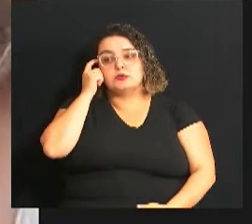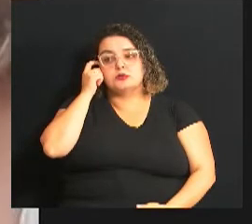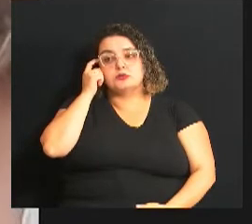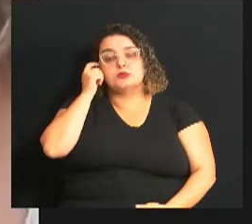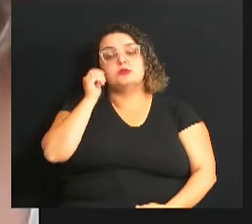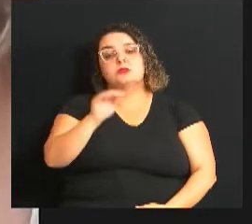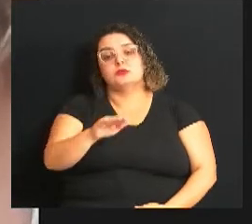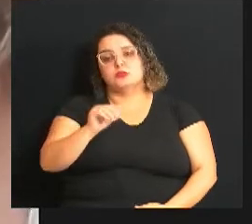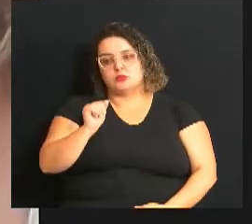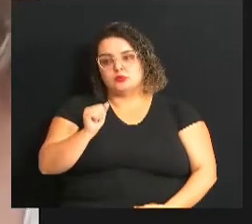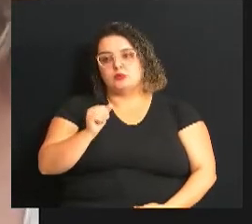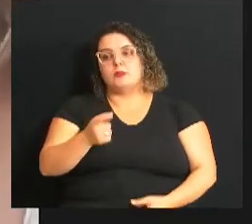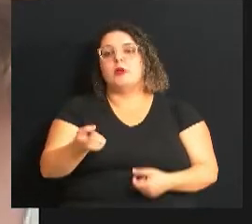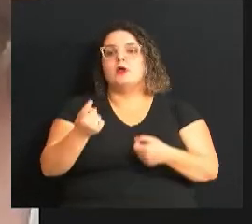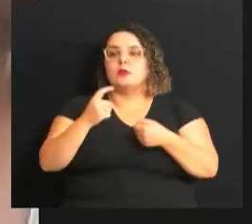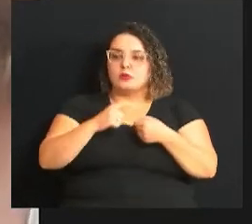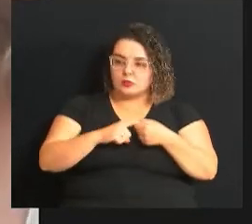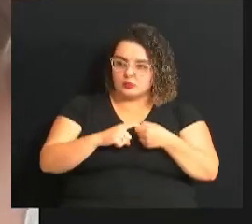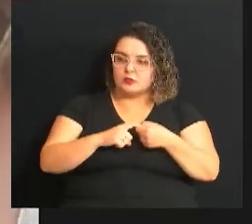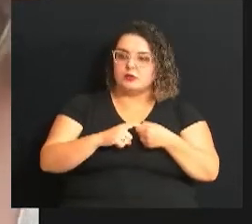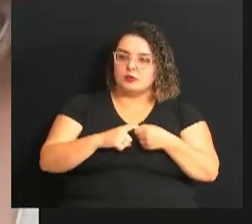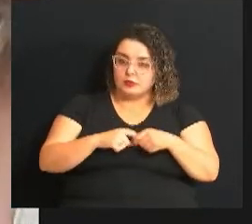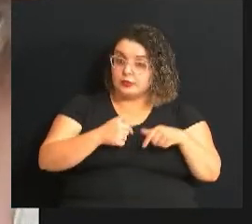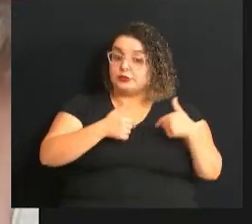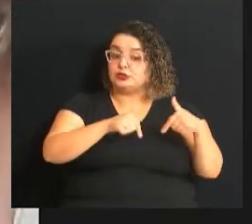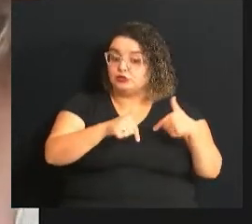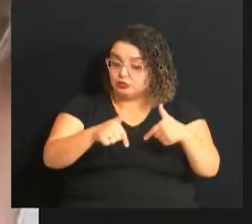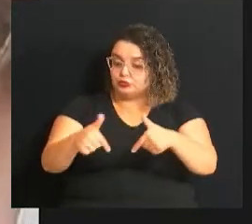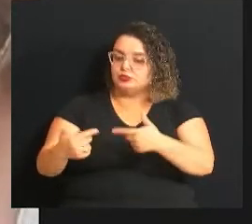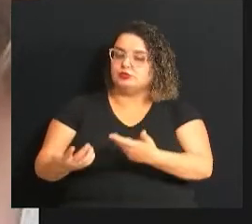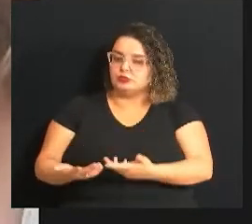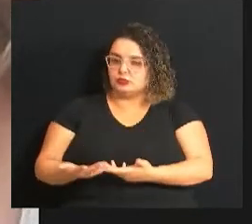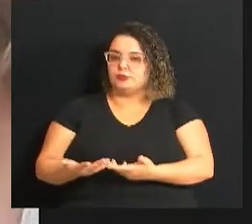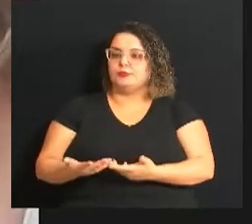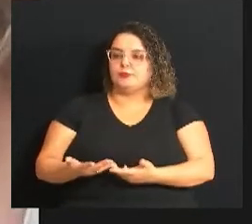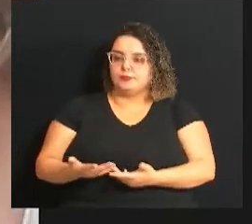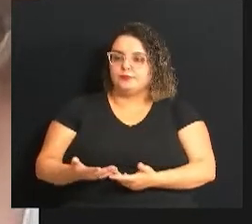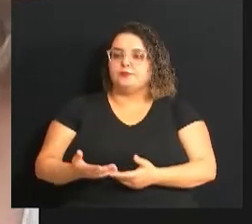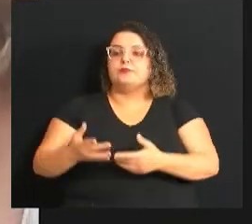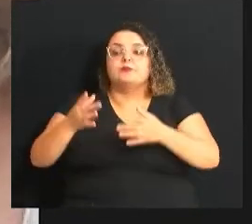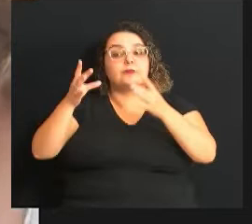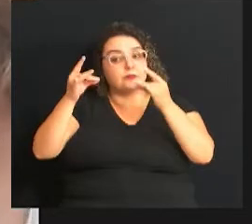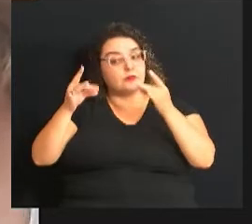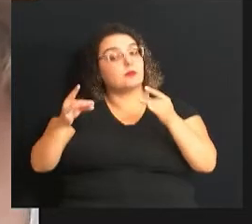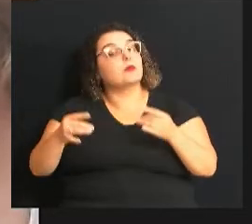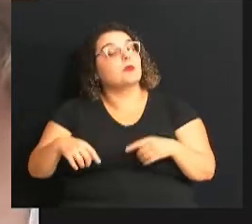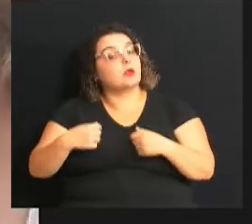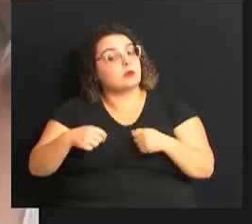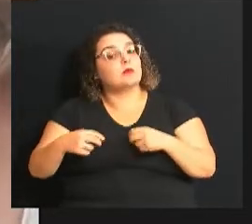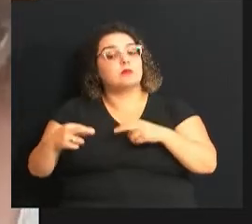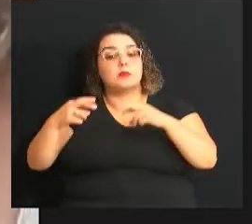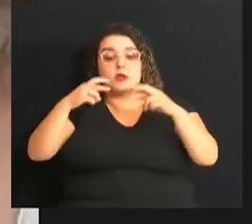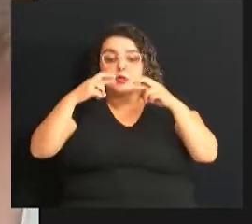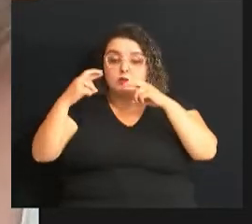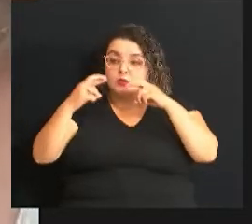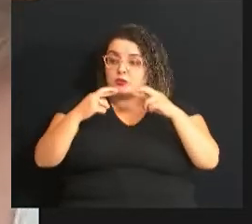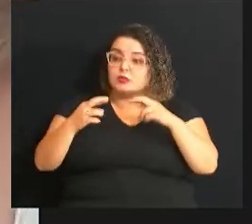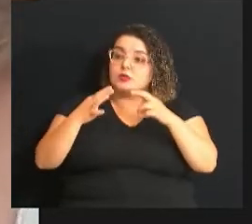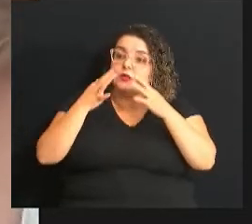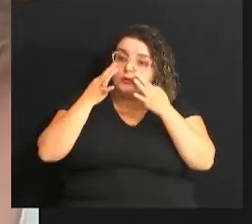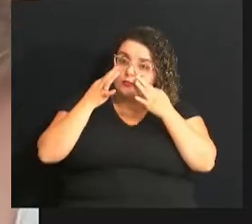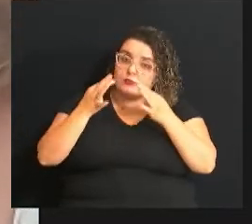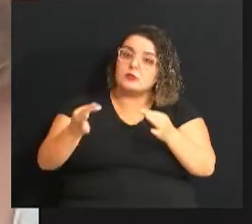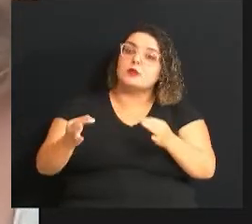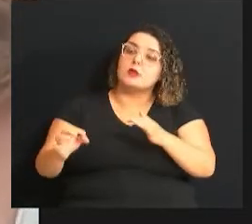chamado a voltar à labuta, Então, assim, esses são detalhes que precisam ser vistos com muita atenção pelas